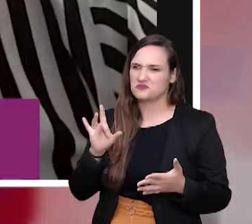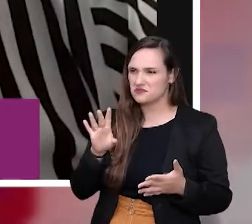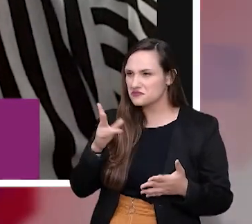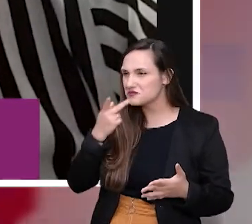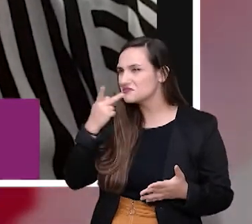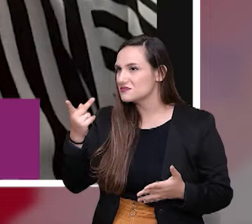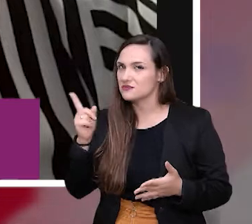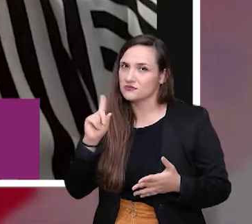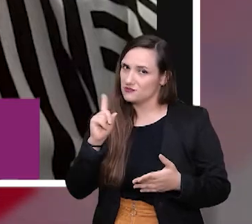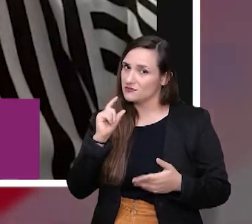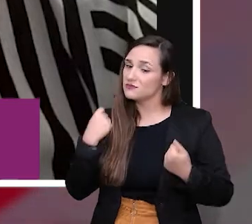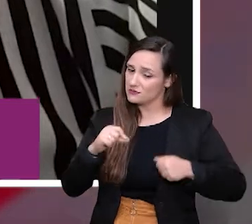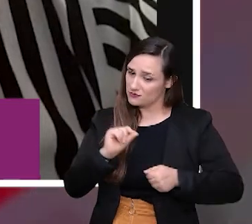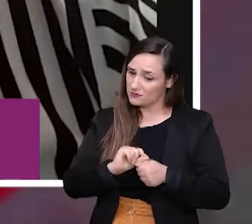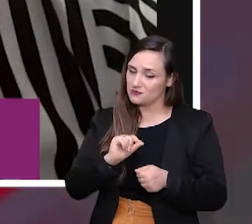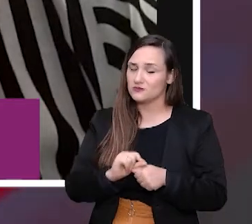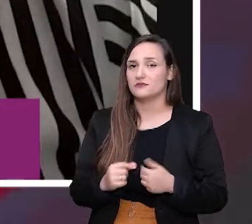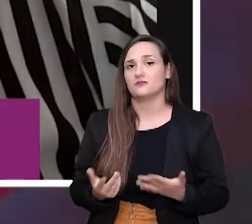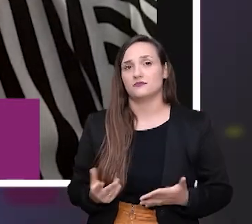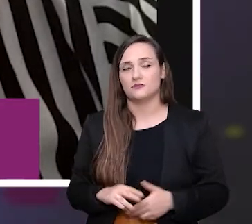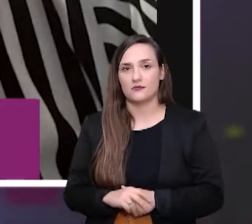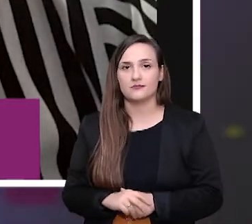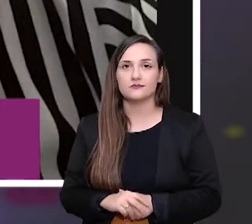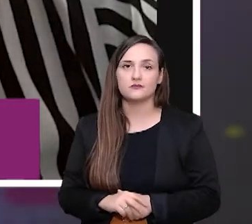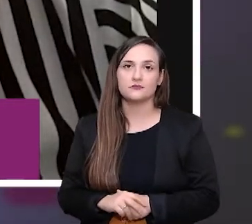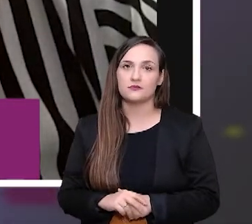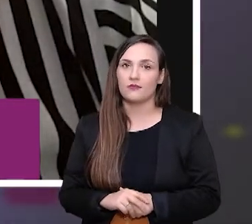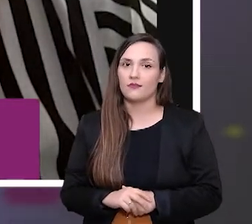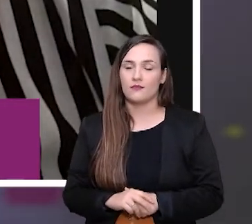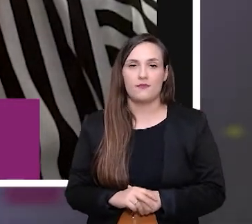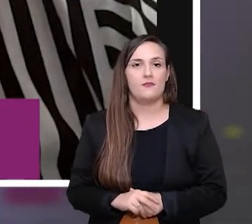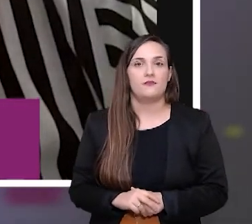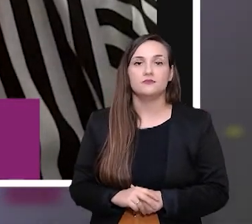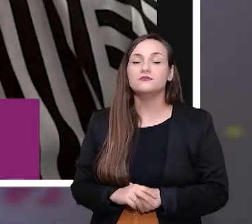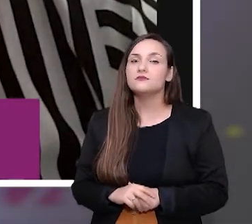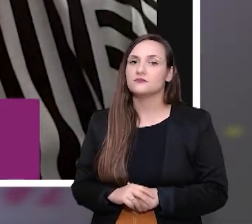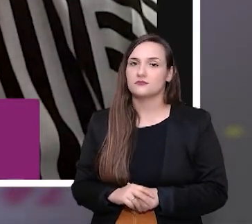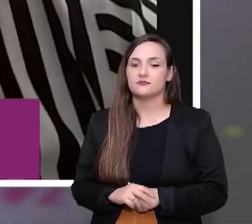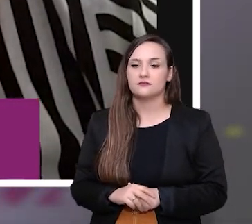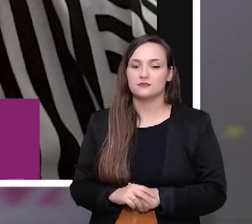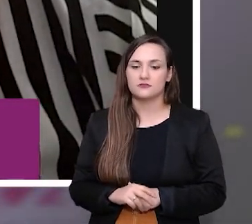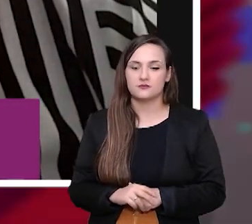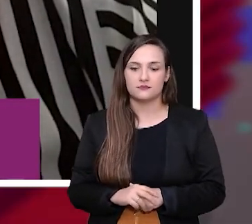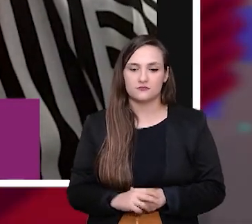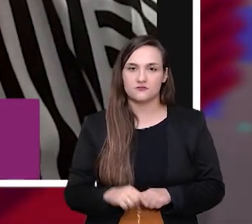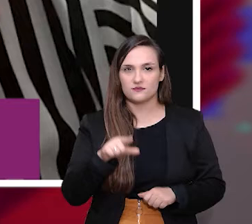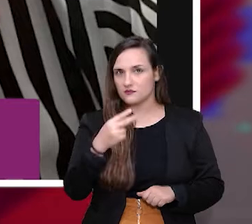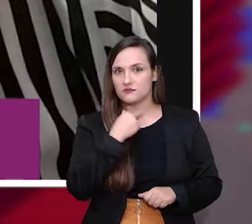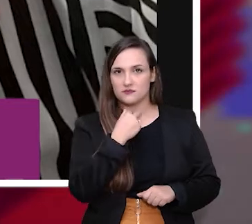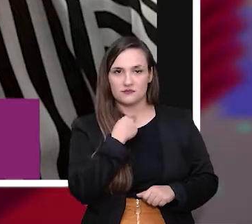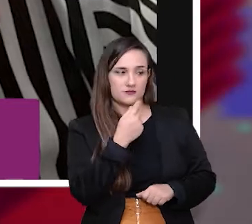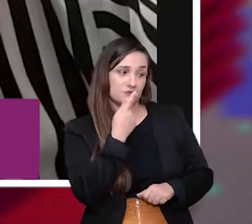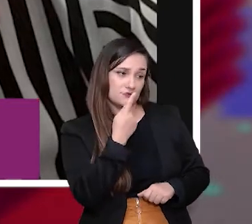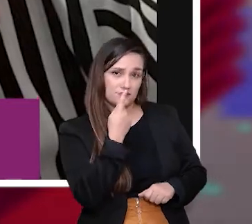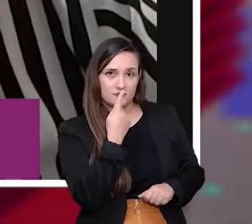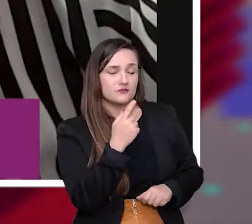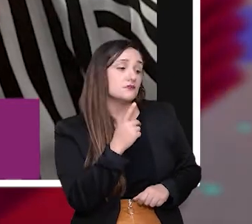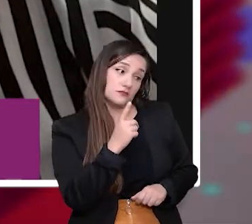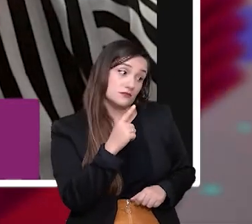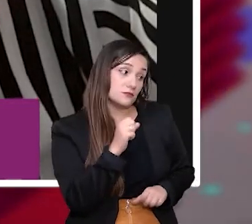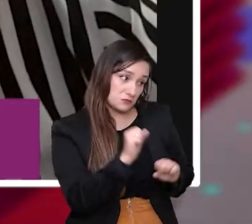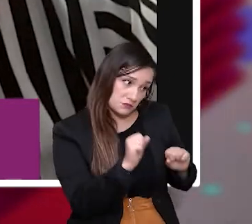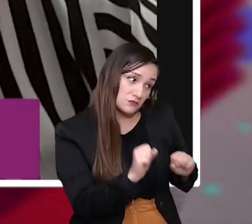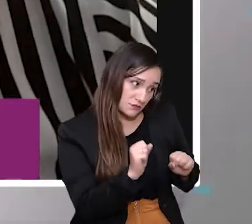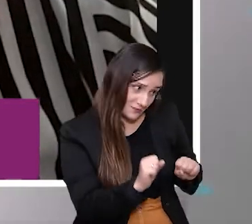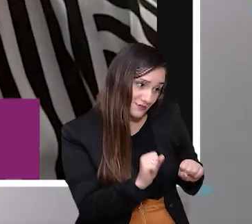Demonstre fazendo e não falando, né? Então, assim, essa máxima, né, de que faça o